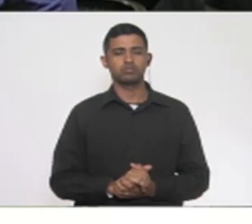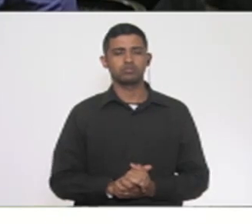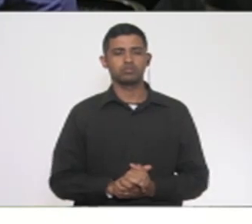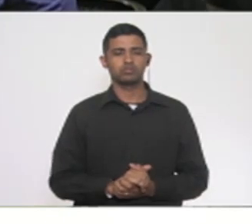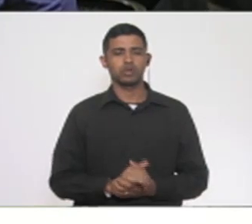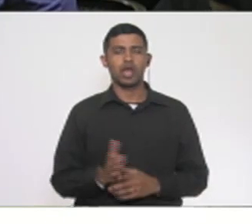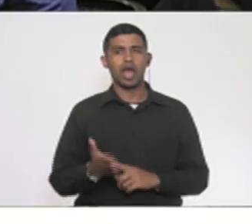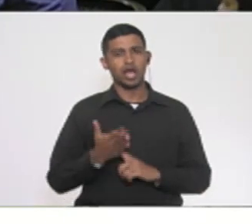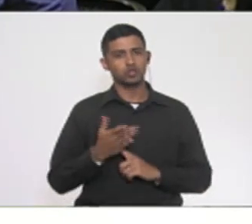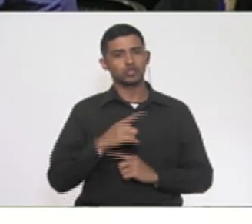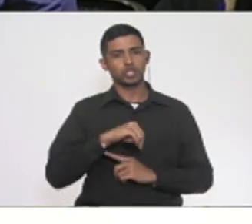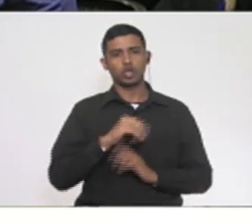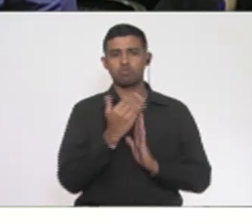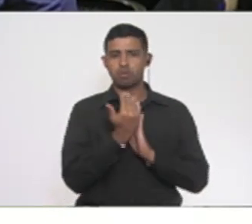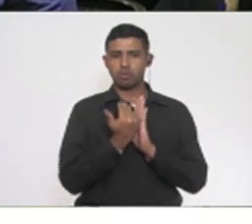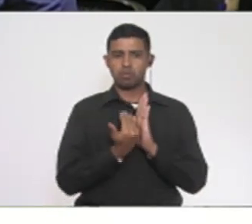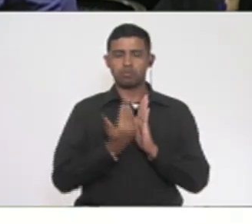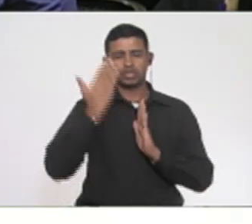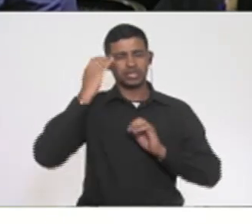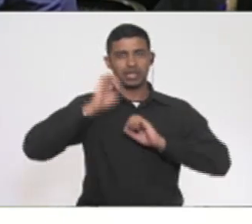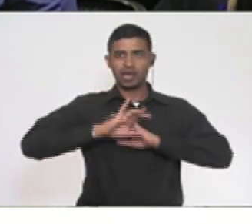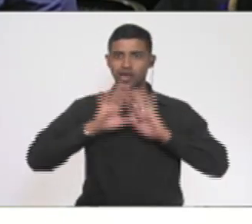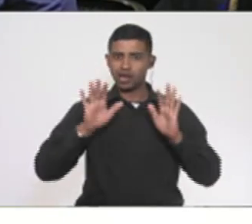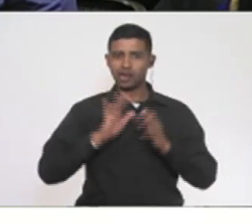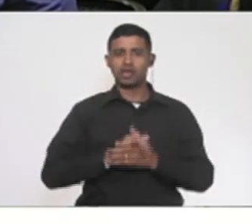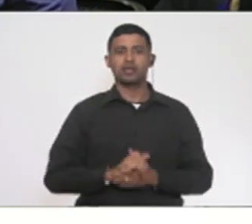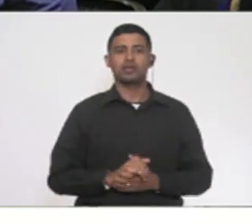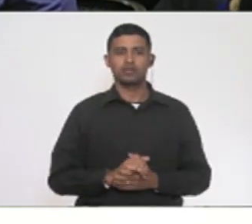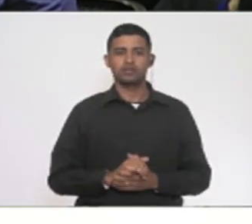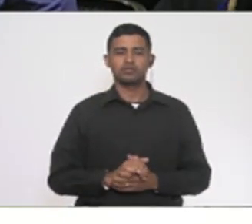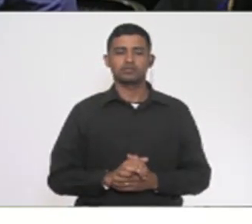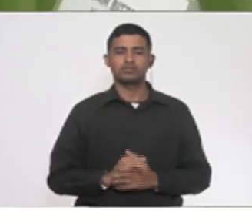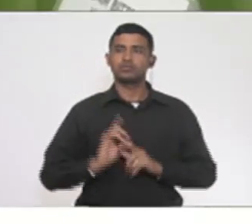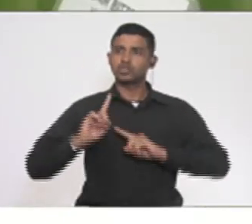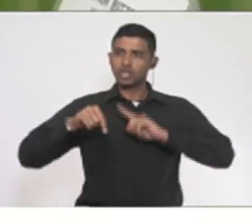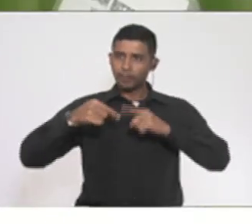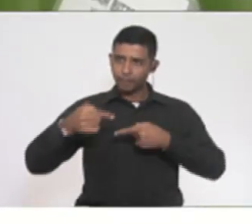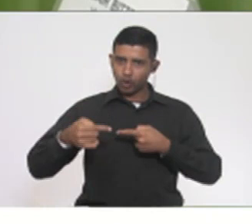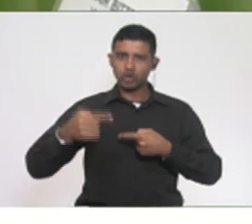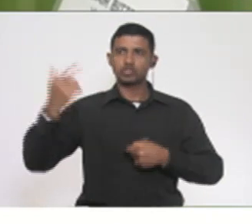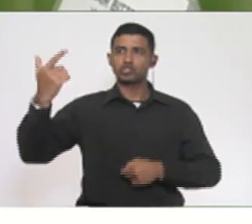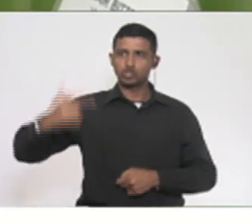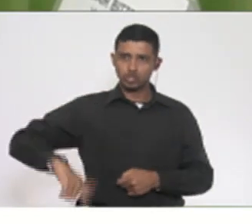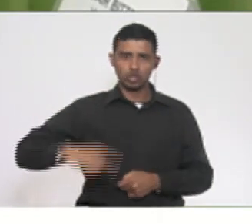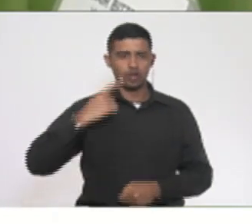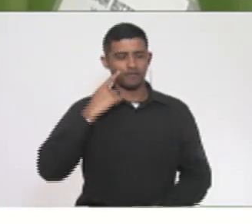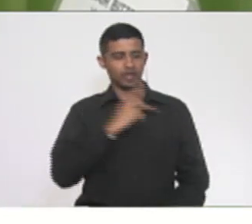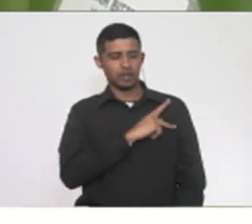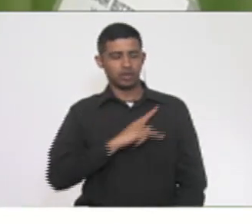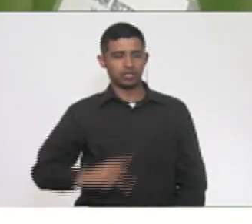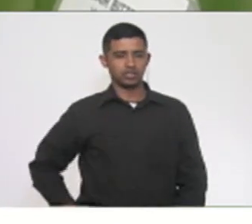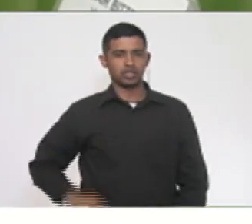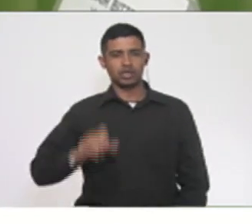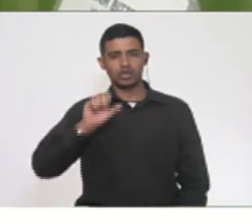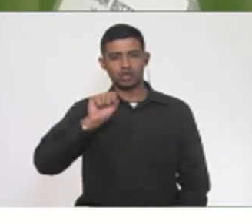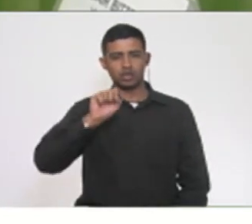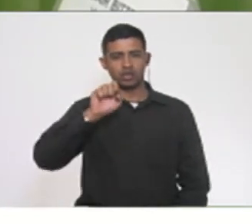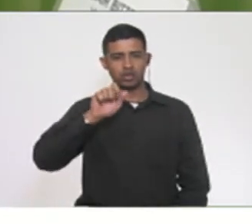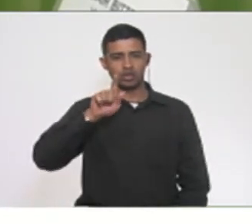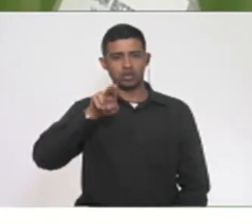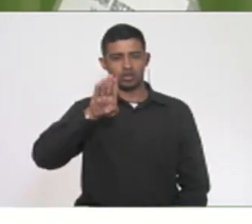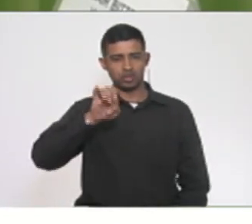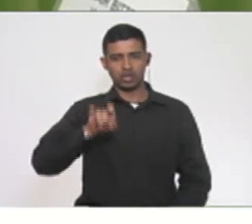alguns esclarecimentos importantes para, após a gente receber de novo a presidente da SEG e o